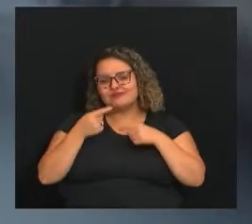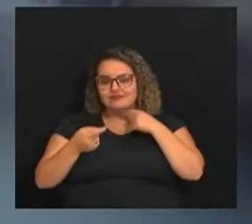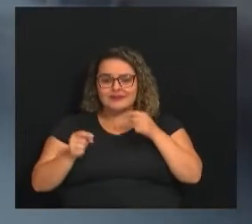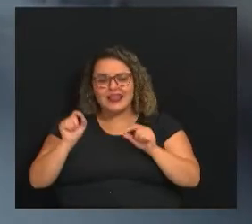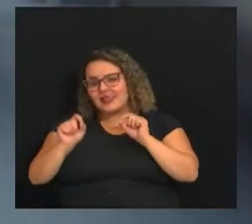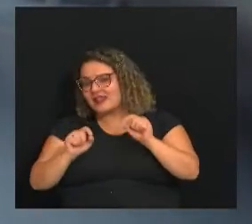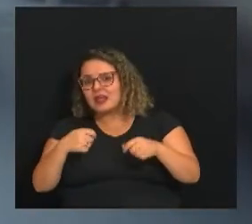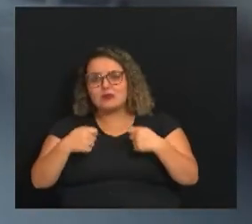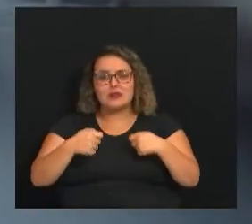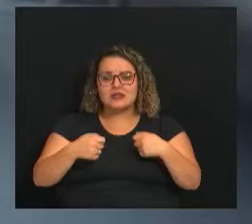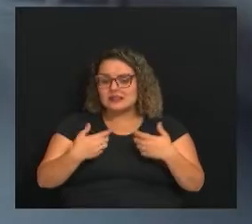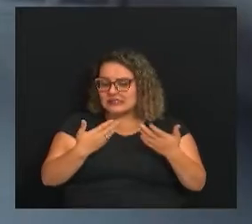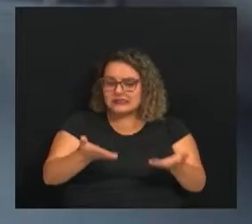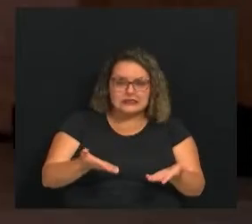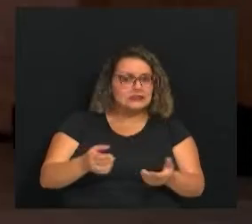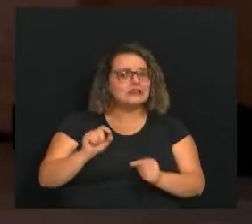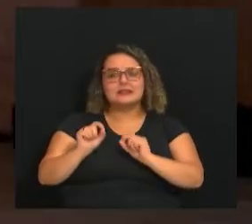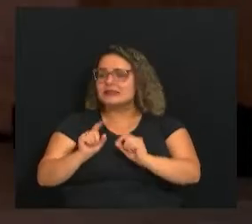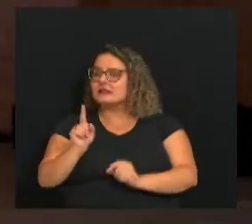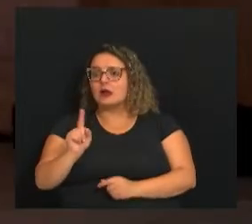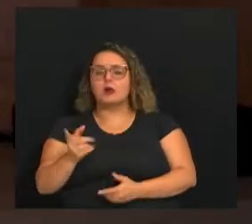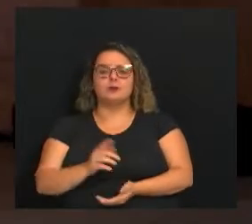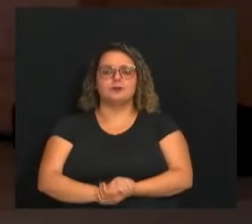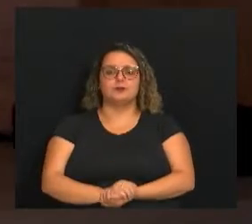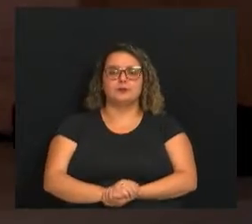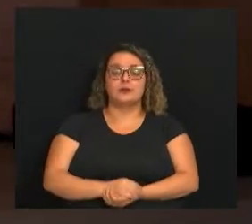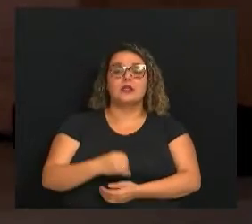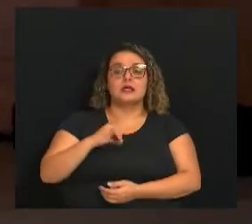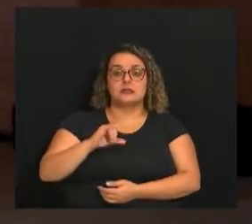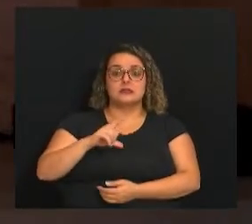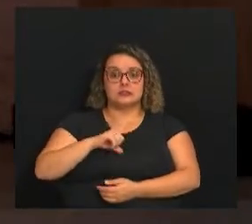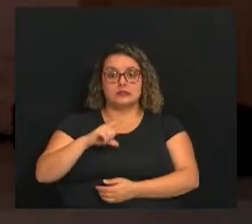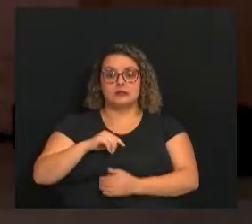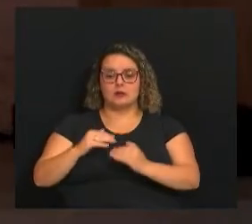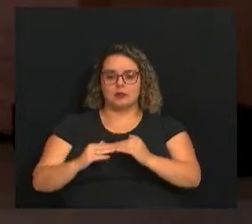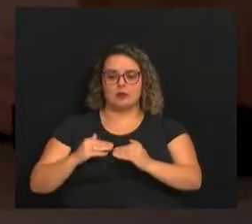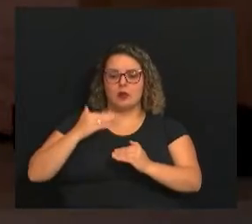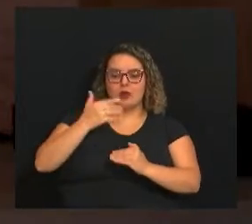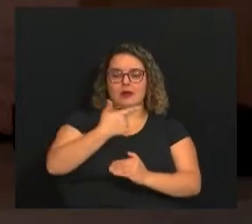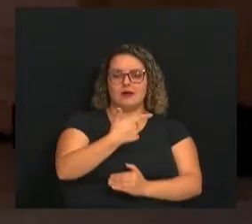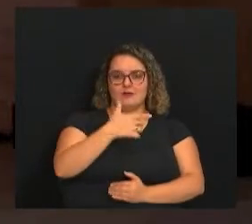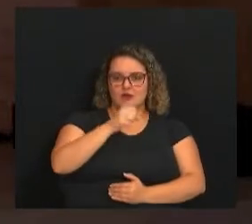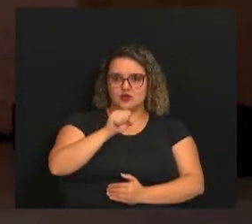não precisa fazer a declaração. Se você tem rendimentos acima de R$